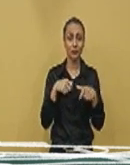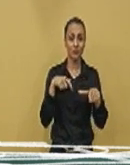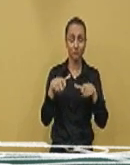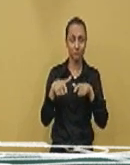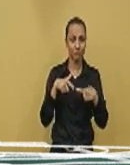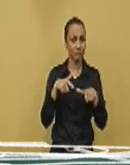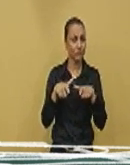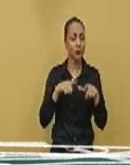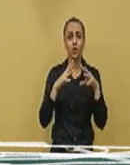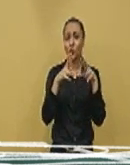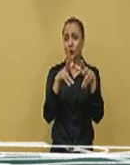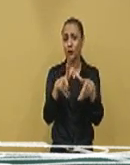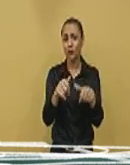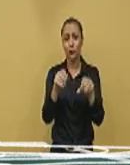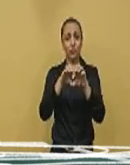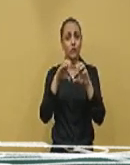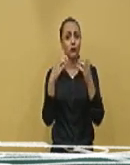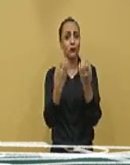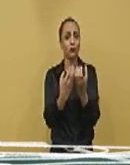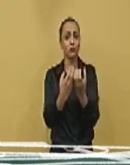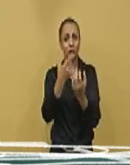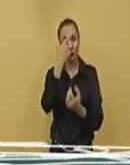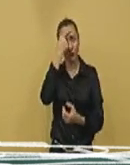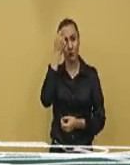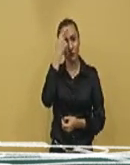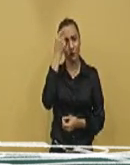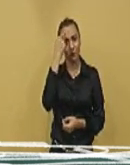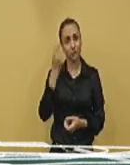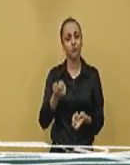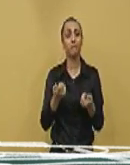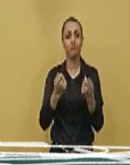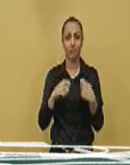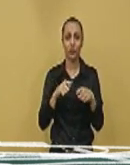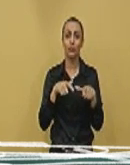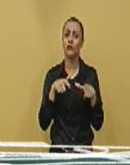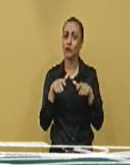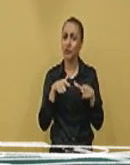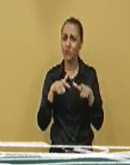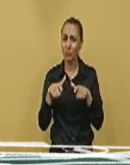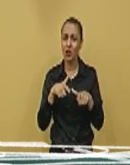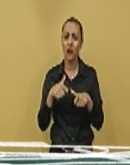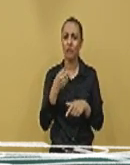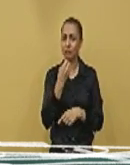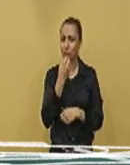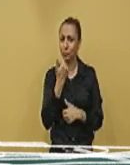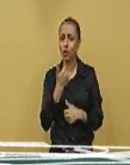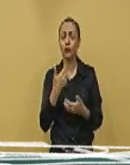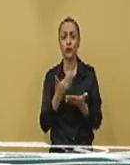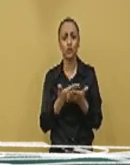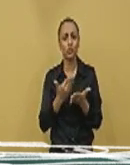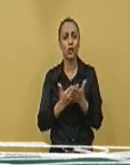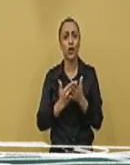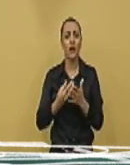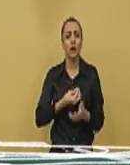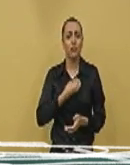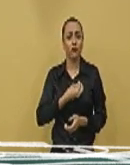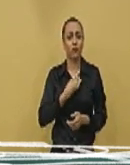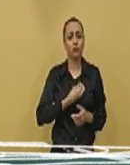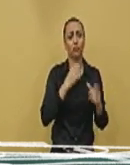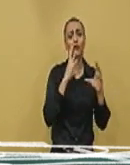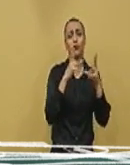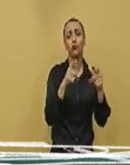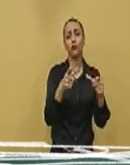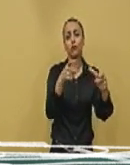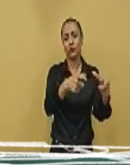que toda a comunidade tenha essa condição de atuar com tranquilidade, convivendo em todos os ambientes e vivendo a